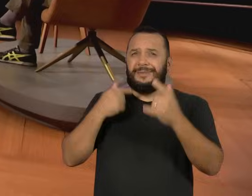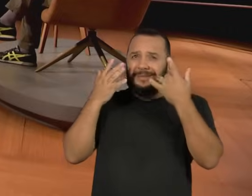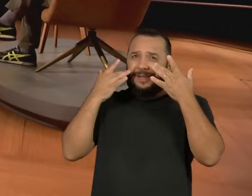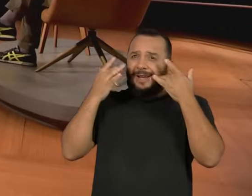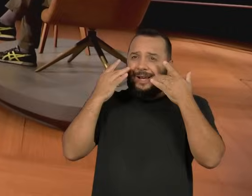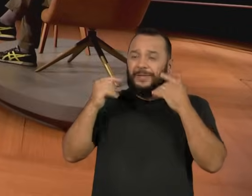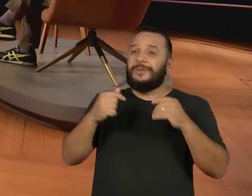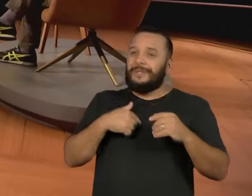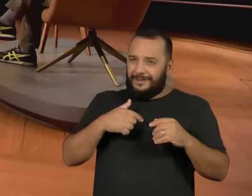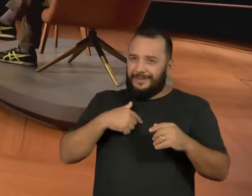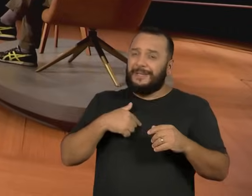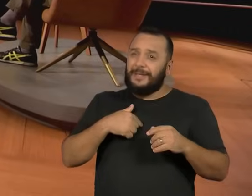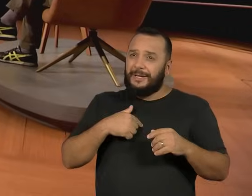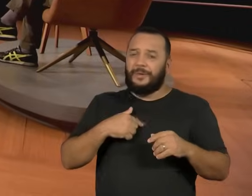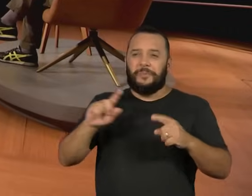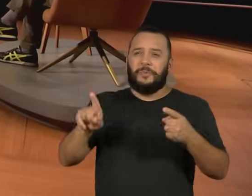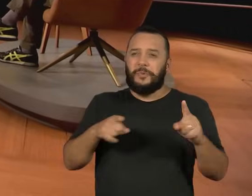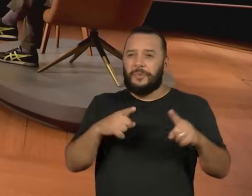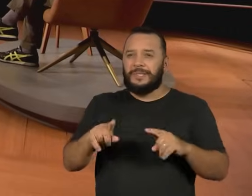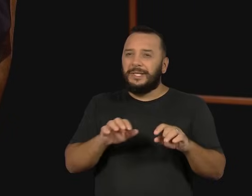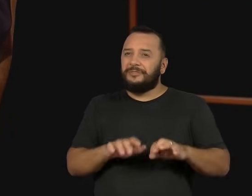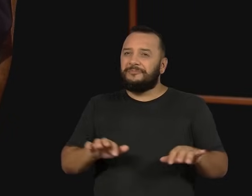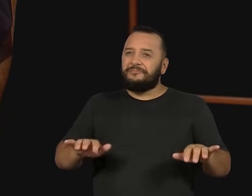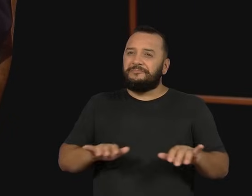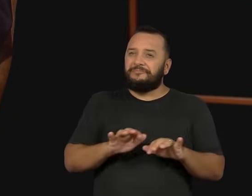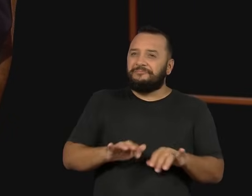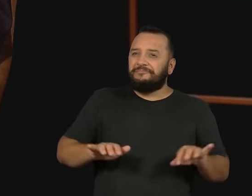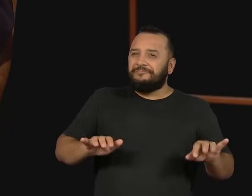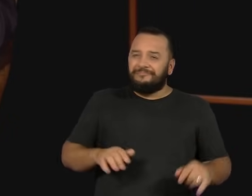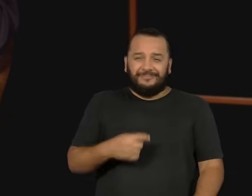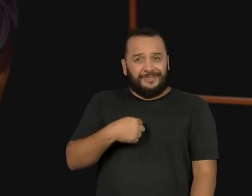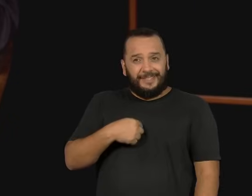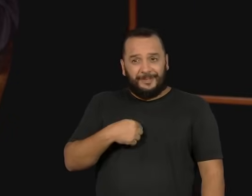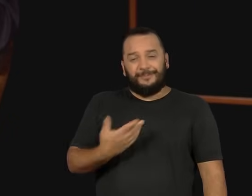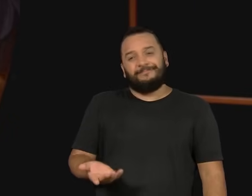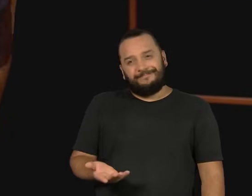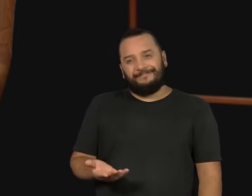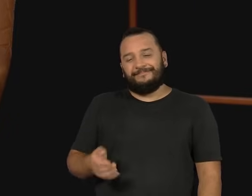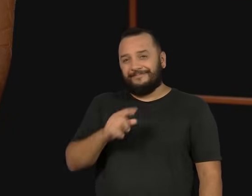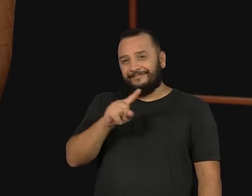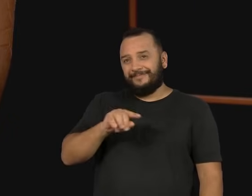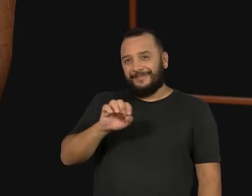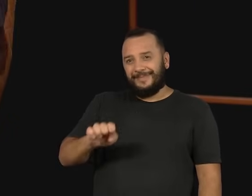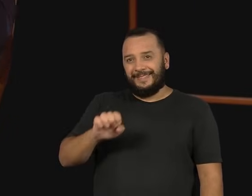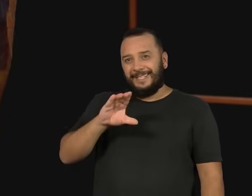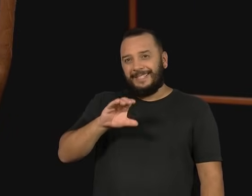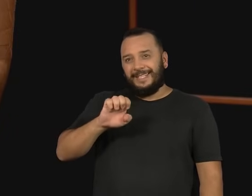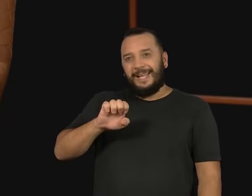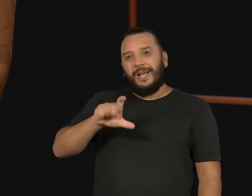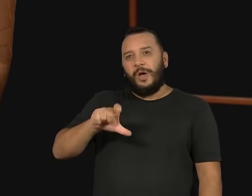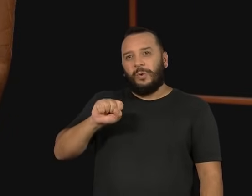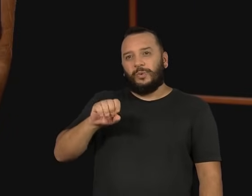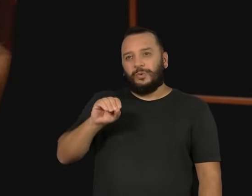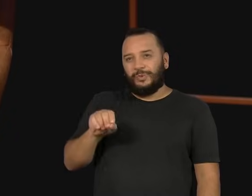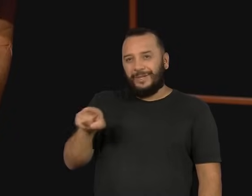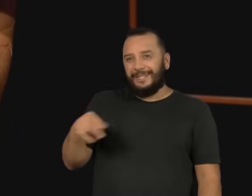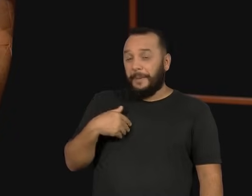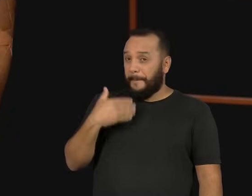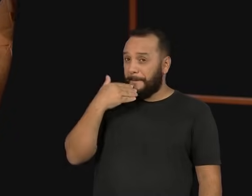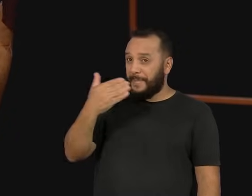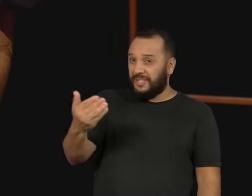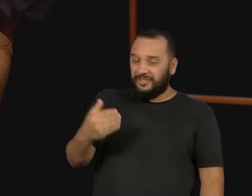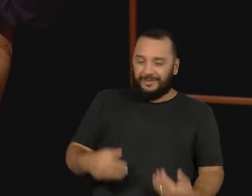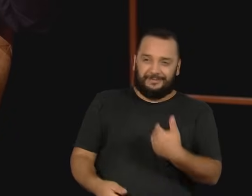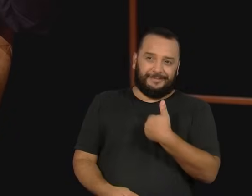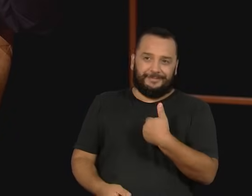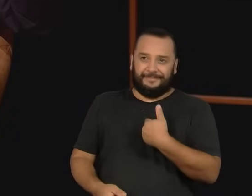modo fazia no mínimo uma canção, uma coisa. E o Zé Celso, quando ele pedia uma canção, que ele